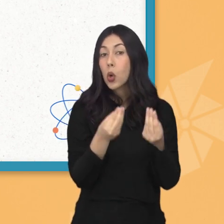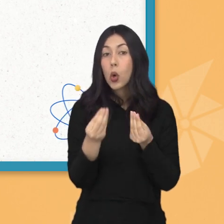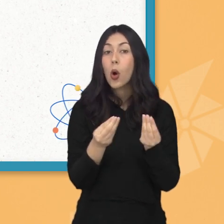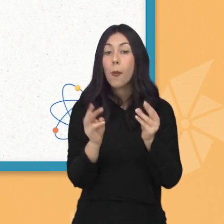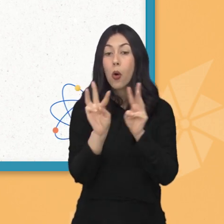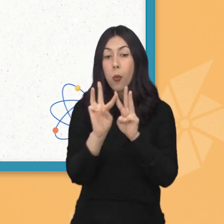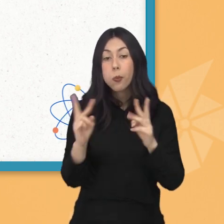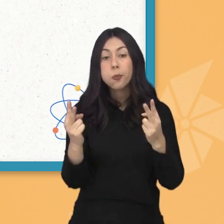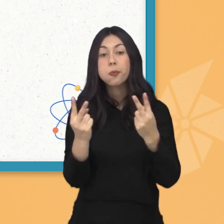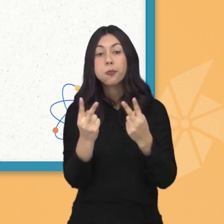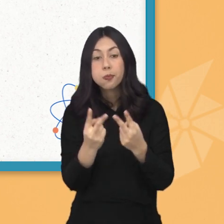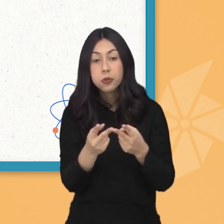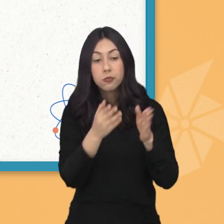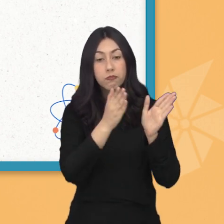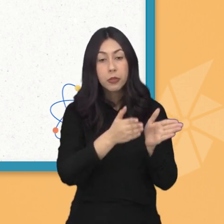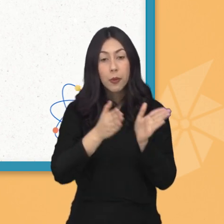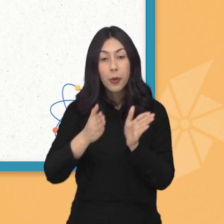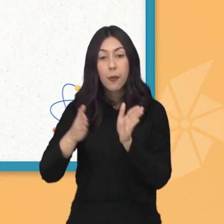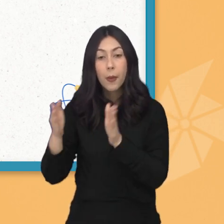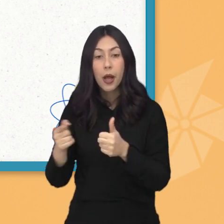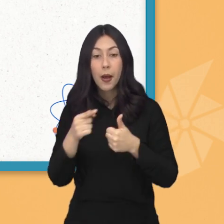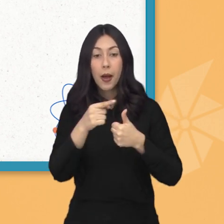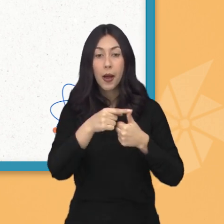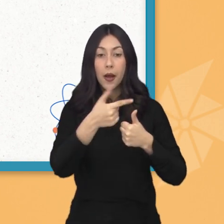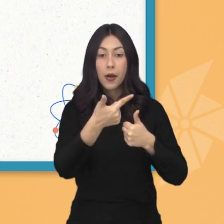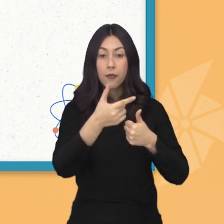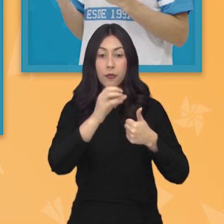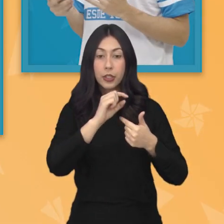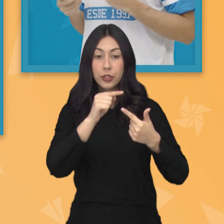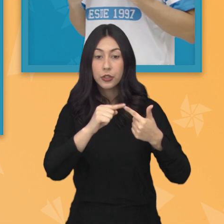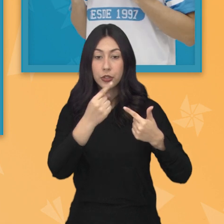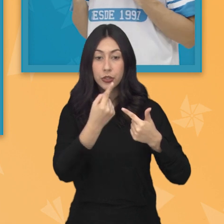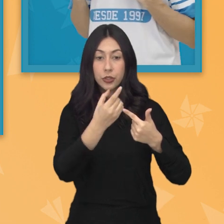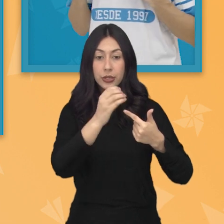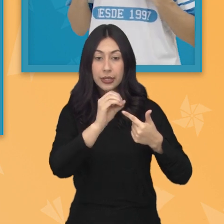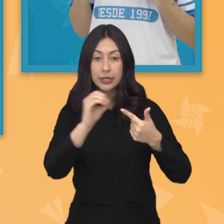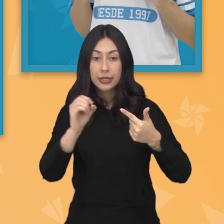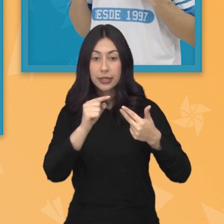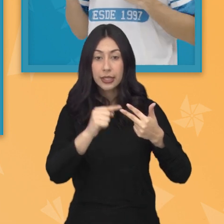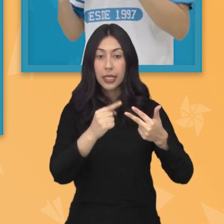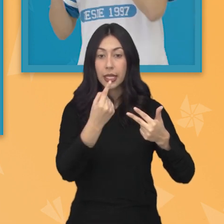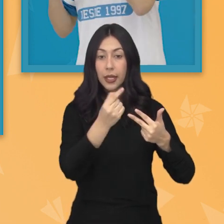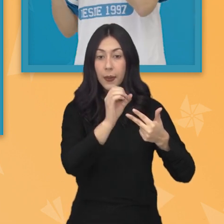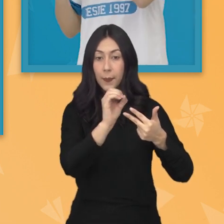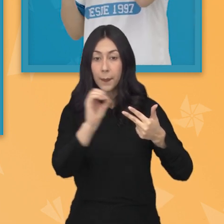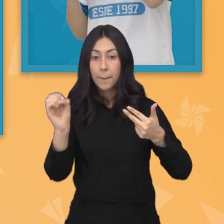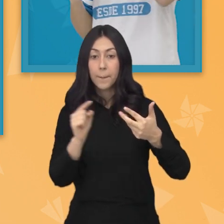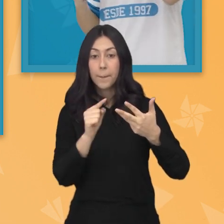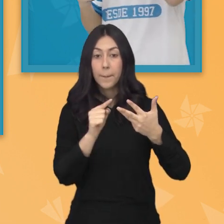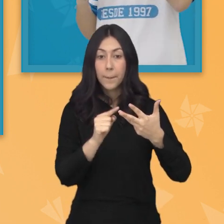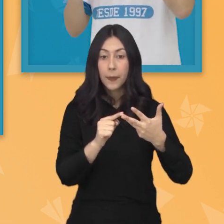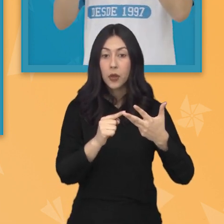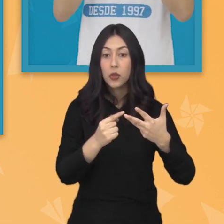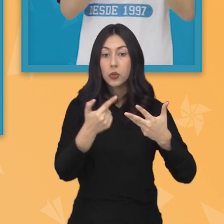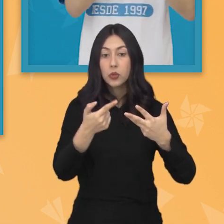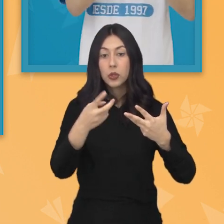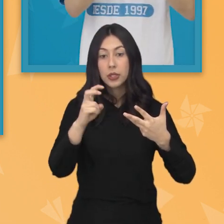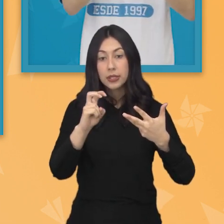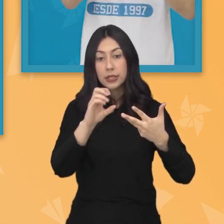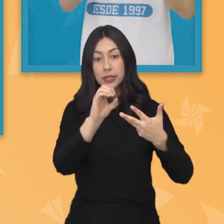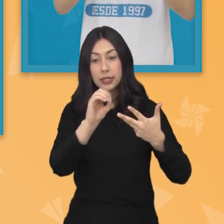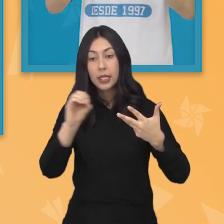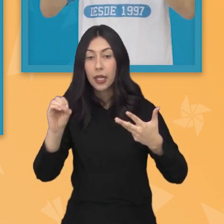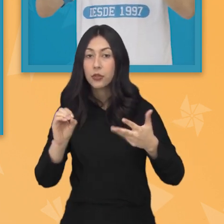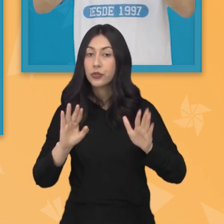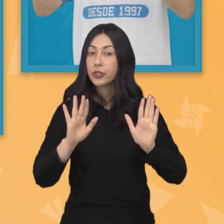Celsius, 1000 graus Celsius e 2500 graus Celsius respectivamente. A minha dica para vocês: peguem essas temperaturas,